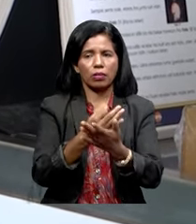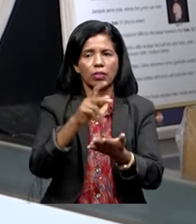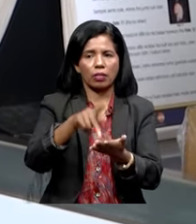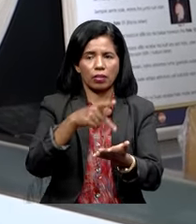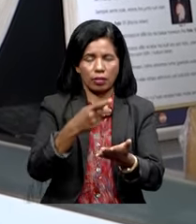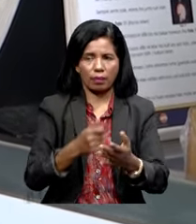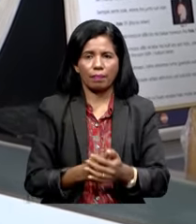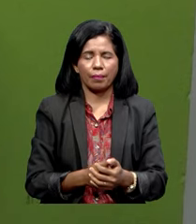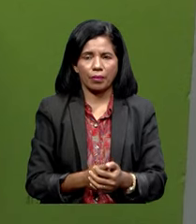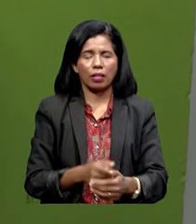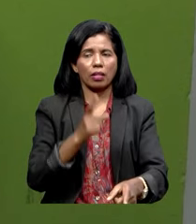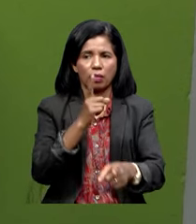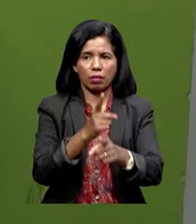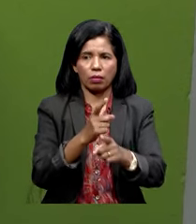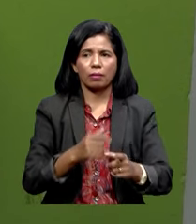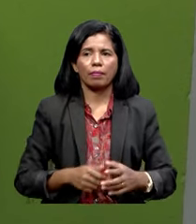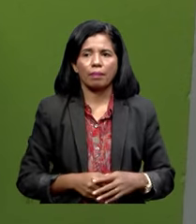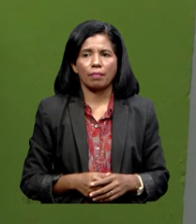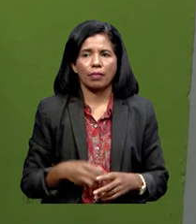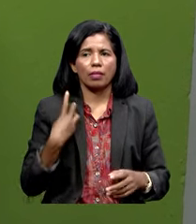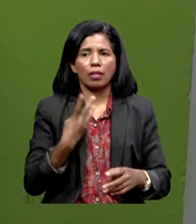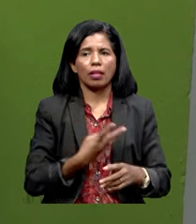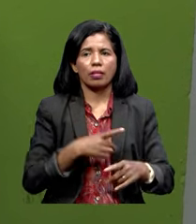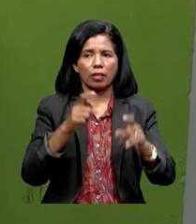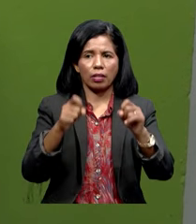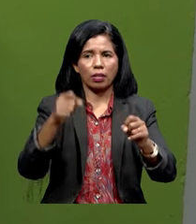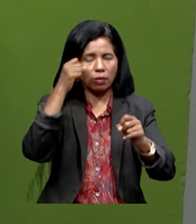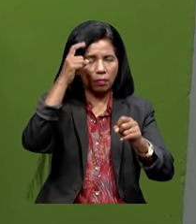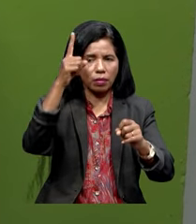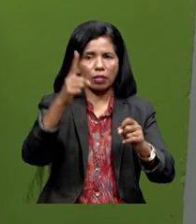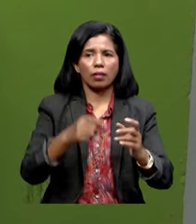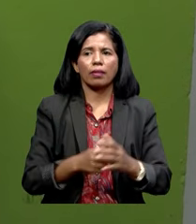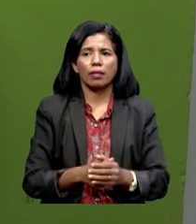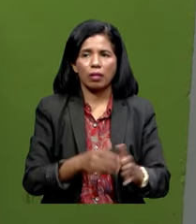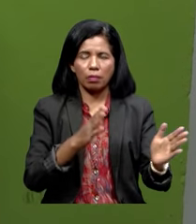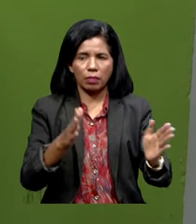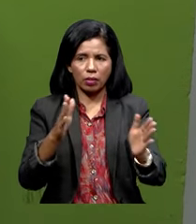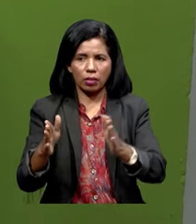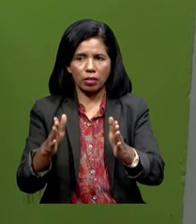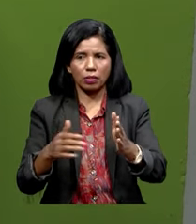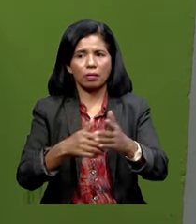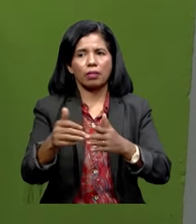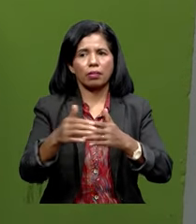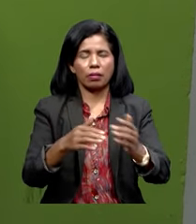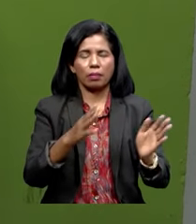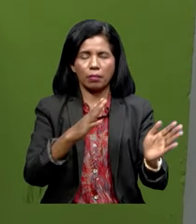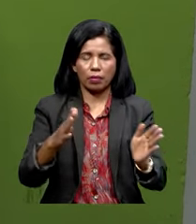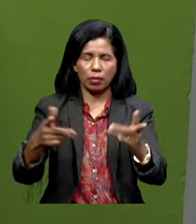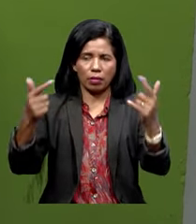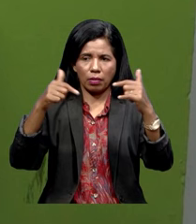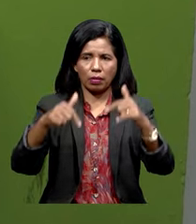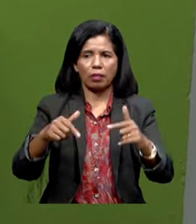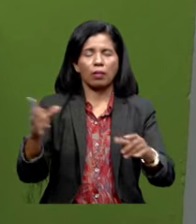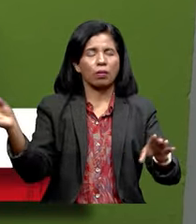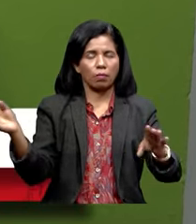Servicio en losto ni y te tencer comprende que tal proceso ser ne normal es la proceso mai tencer